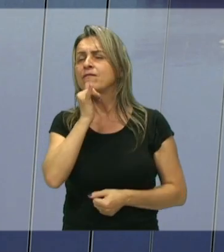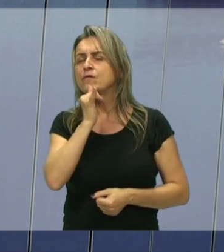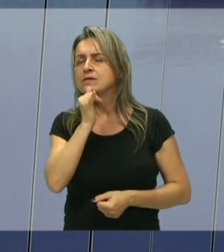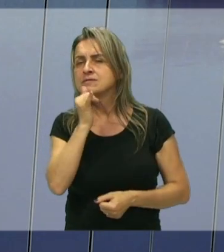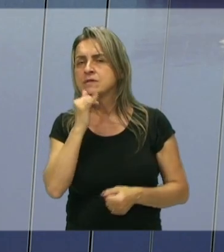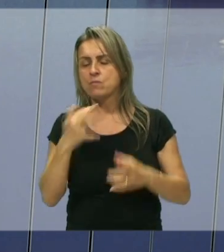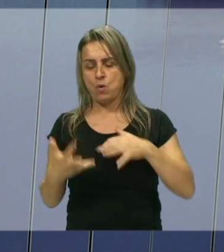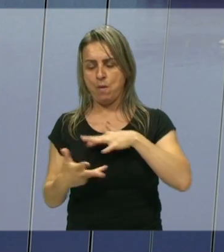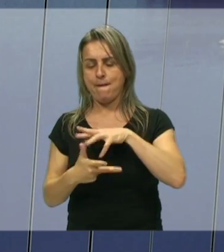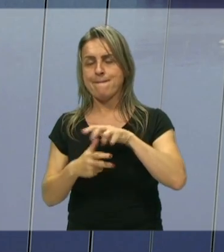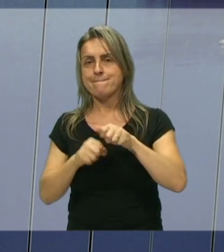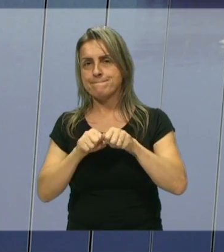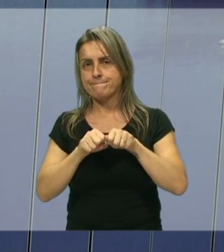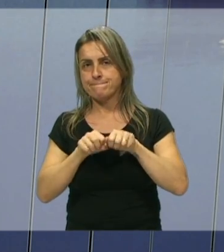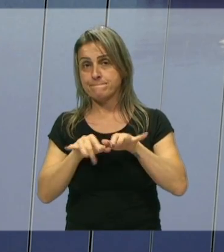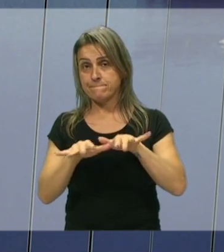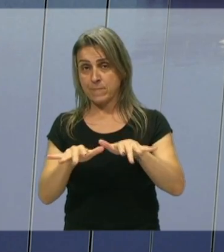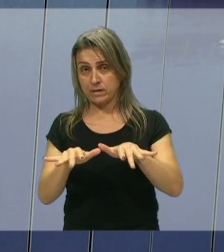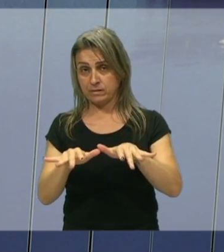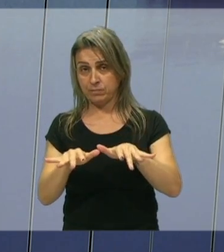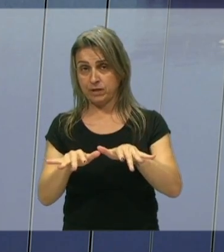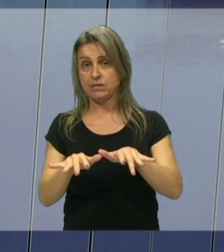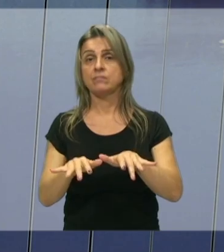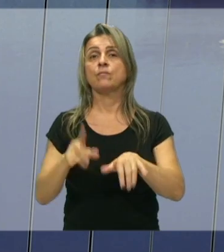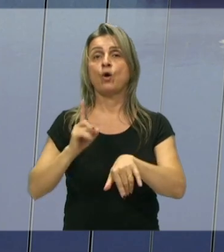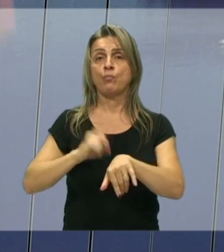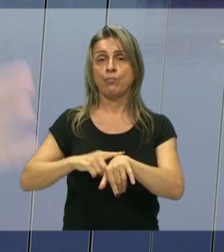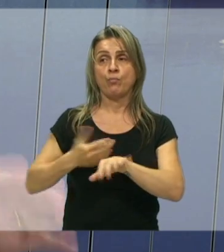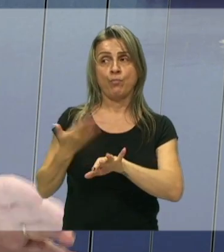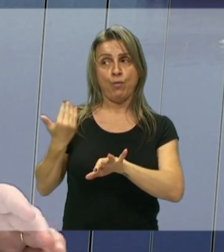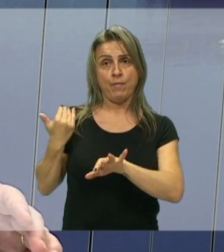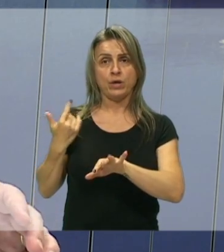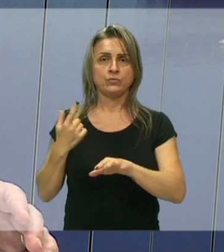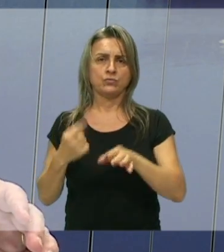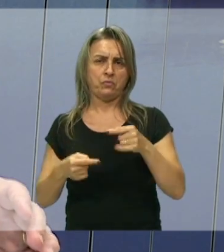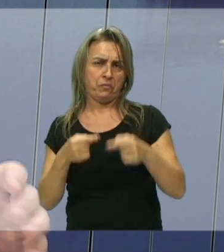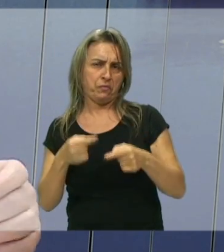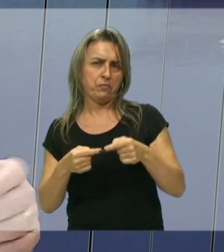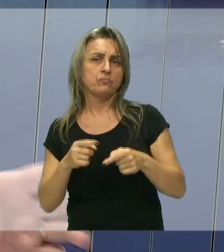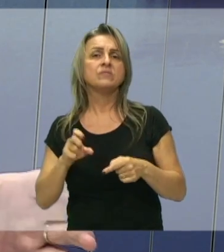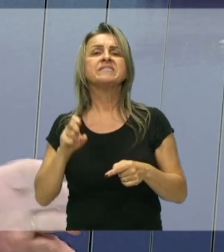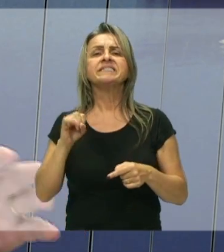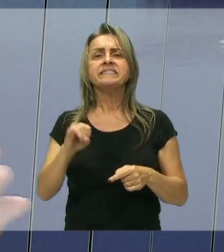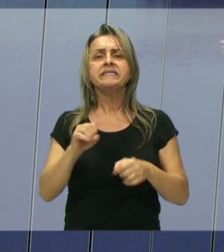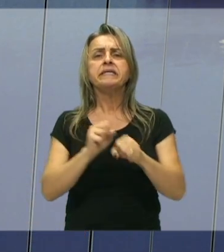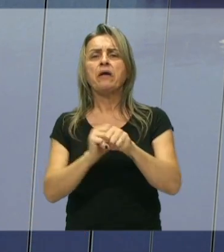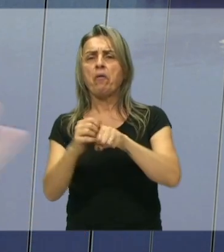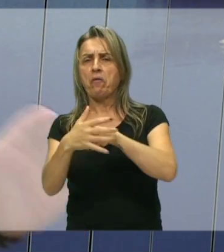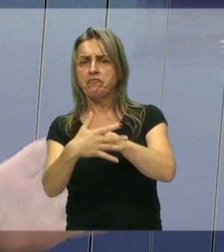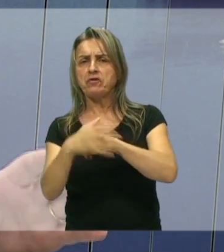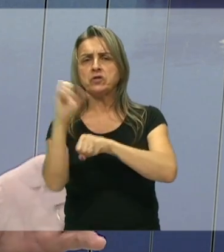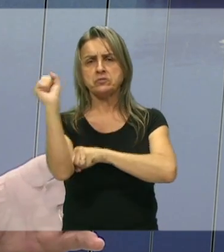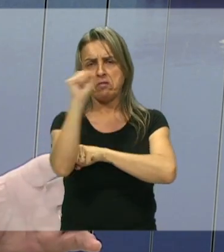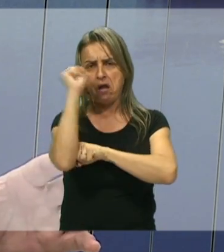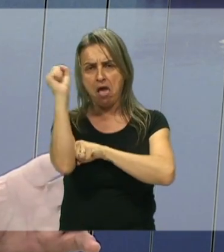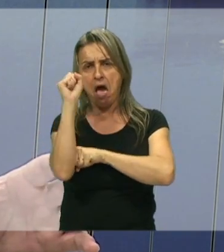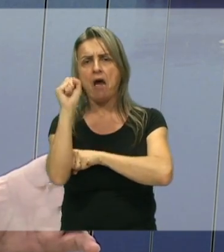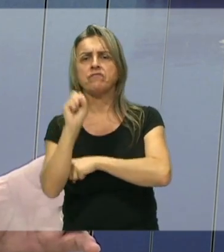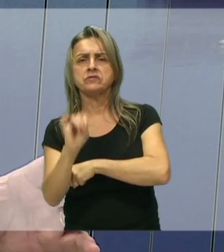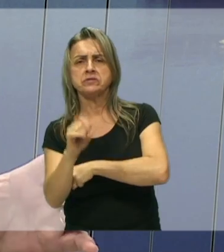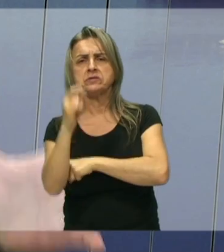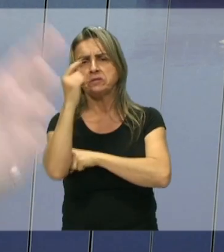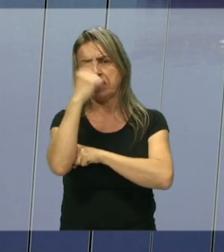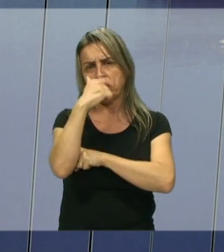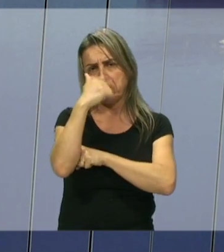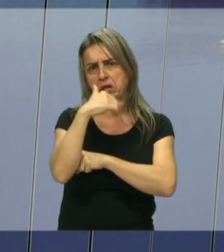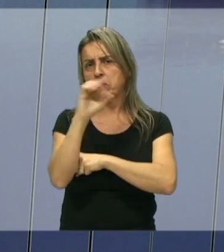debate da Covid, se era gripezinha, não era gripezinha e tudo, o que ficou decidido? Ficou